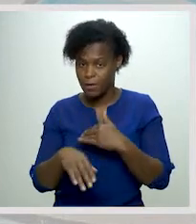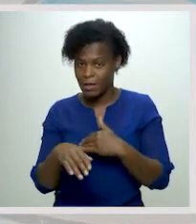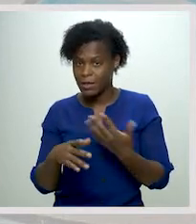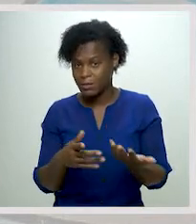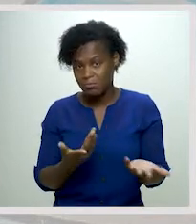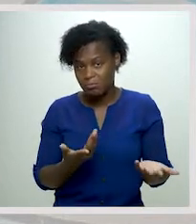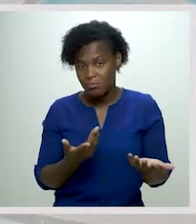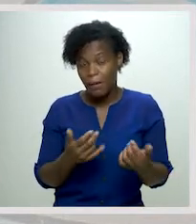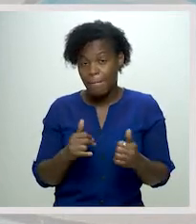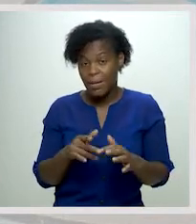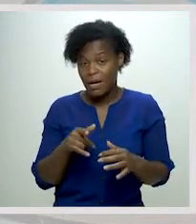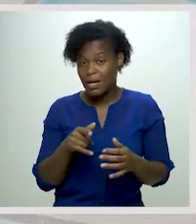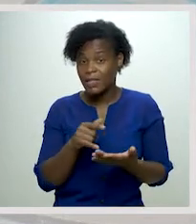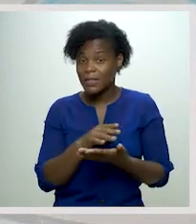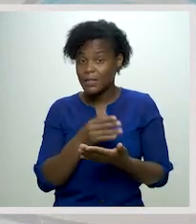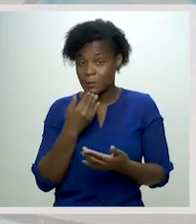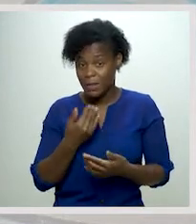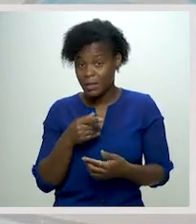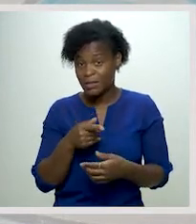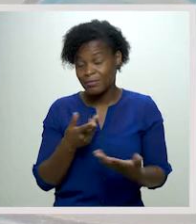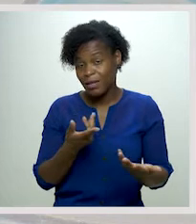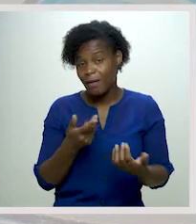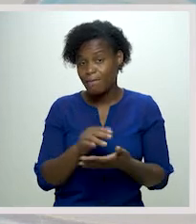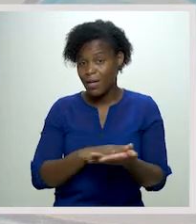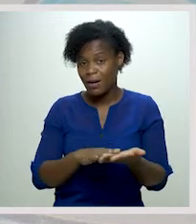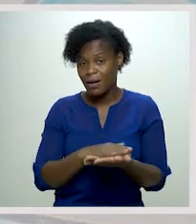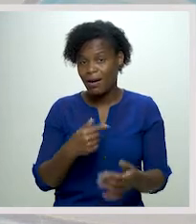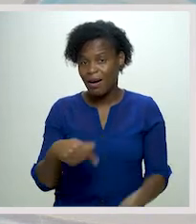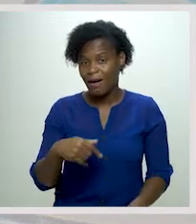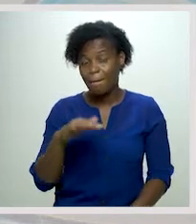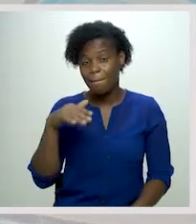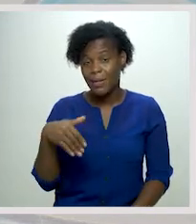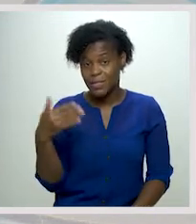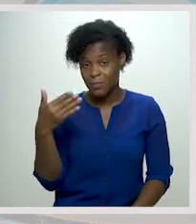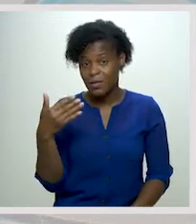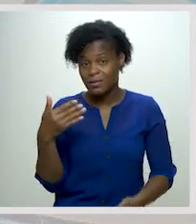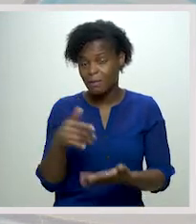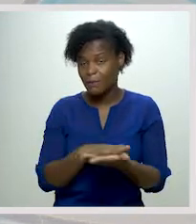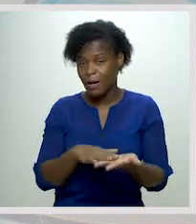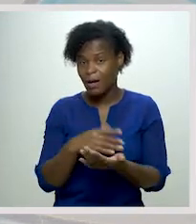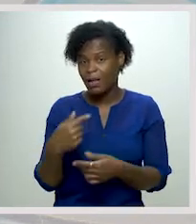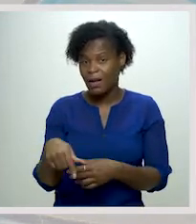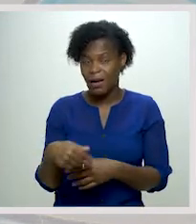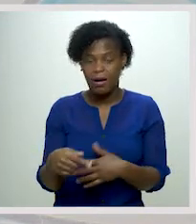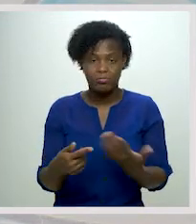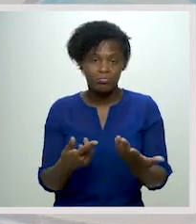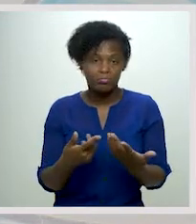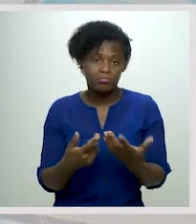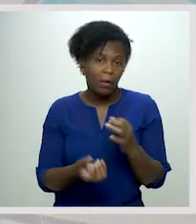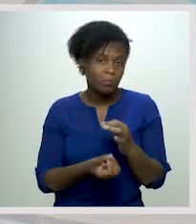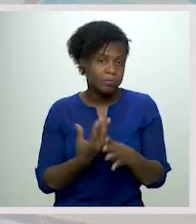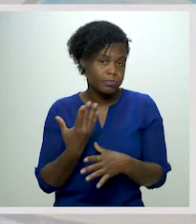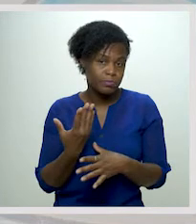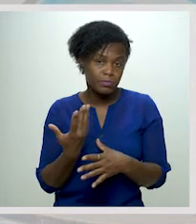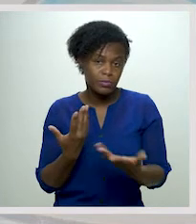experiência, mas essa experiência é baseada fundamentalmente